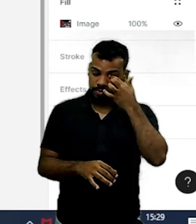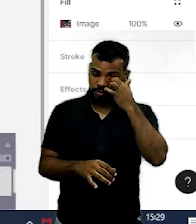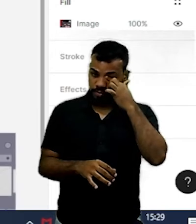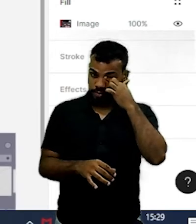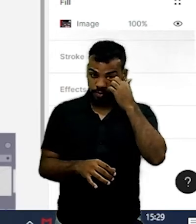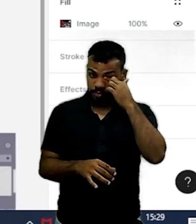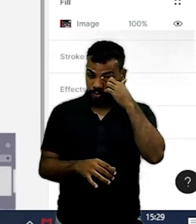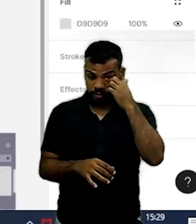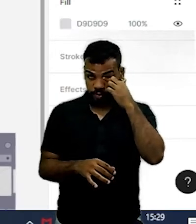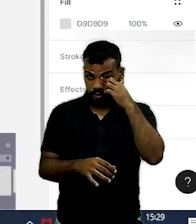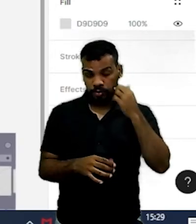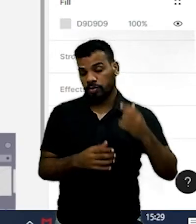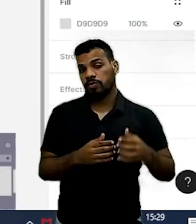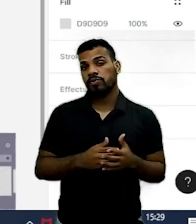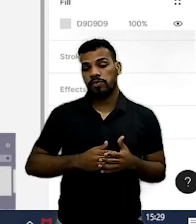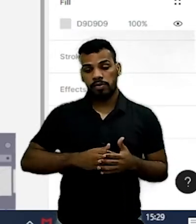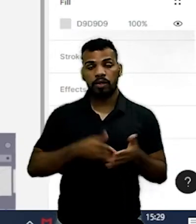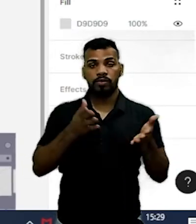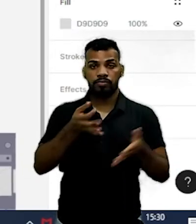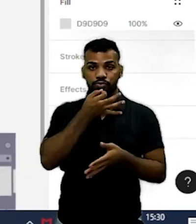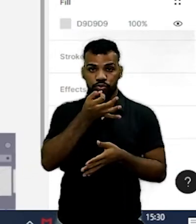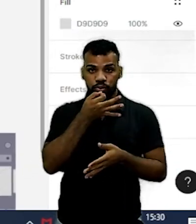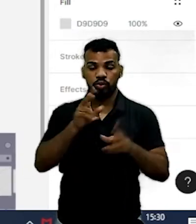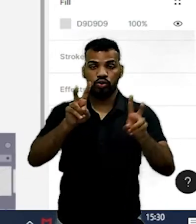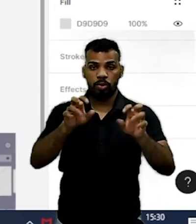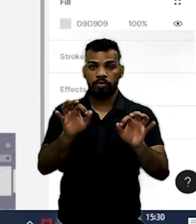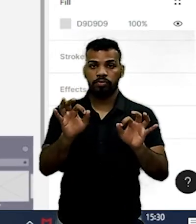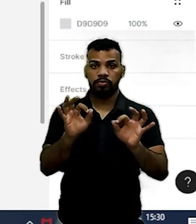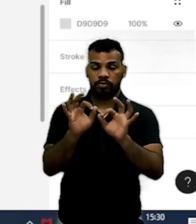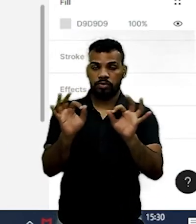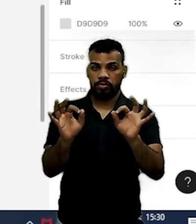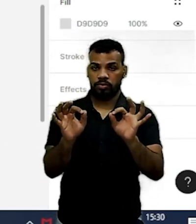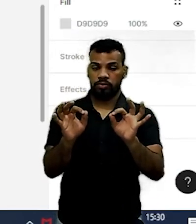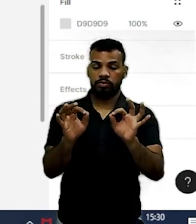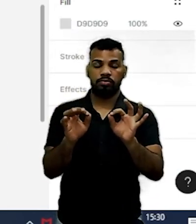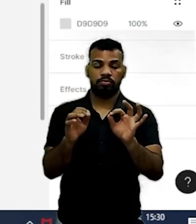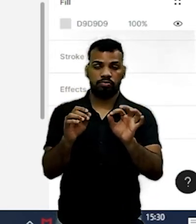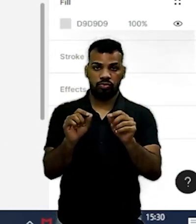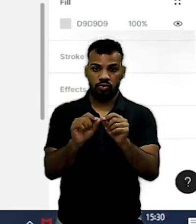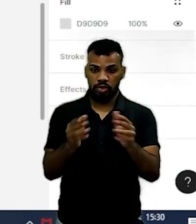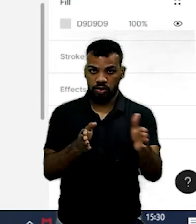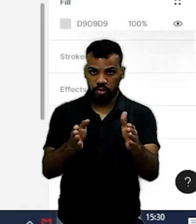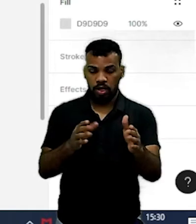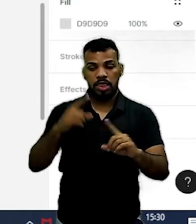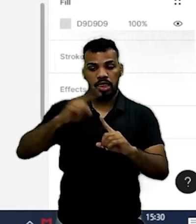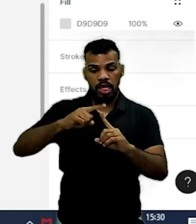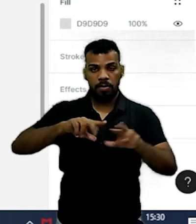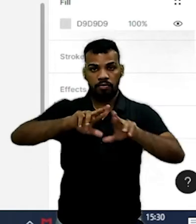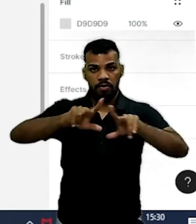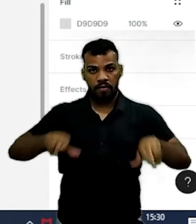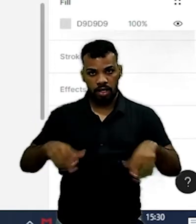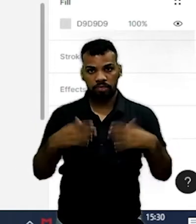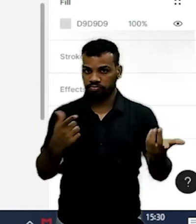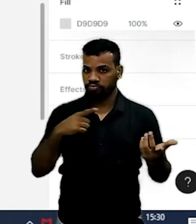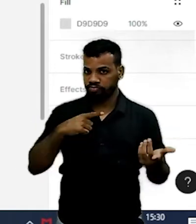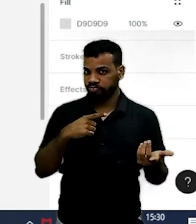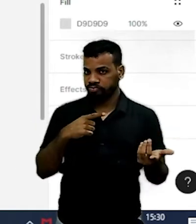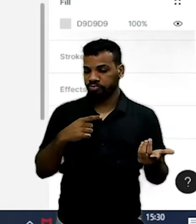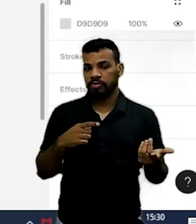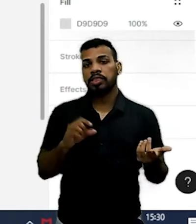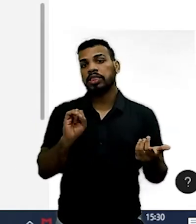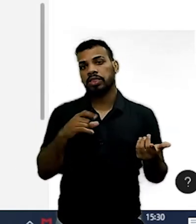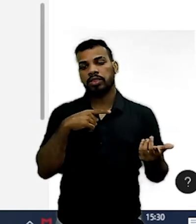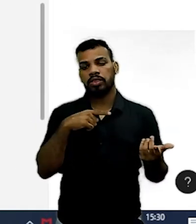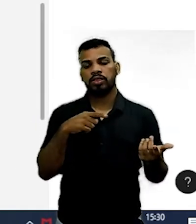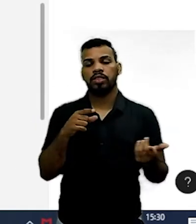alinhamentos, lembram que a gente comentou sobre os alinhamentos e diferentes tipos de alinhamentos. Então, se eu tenho aqui esses